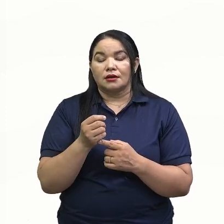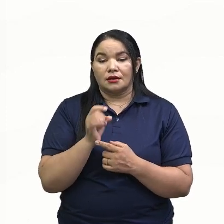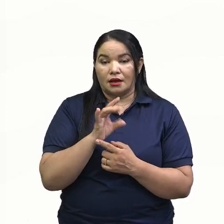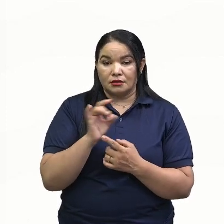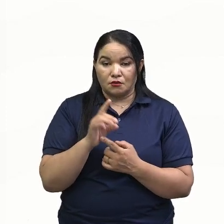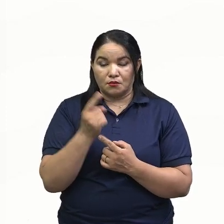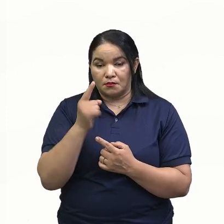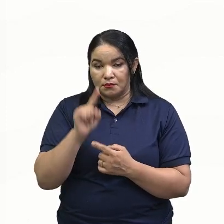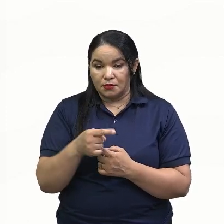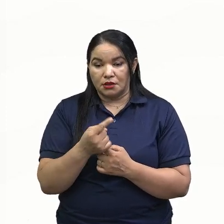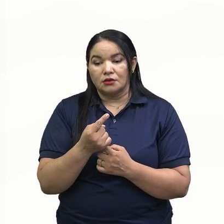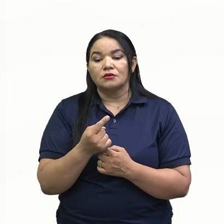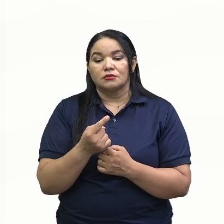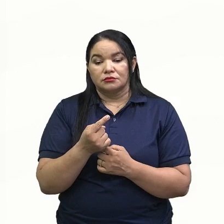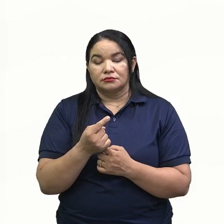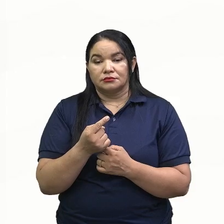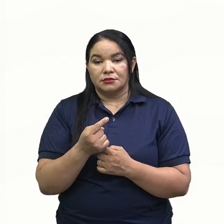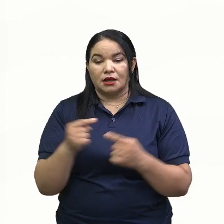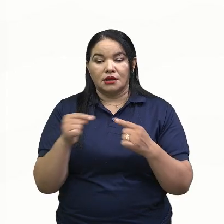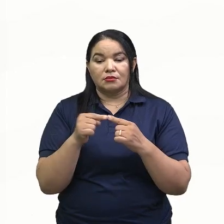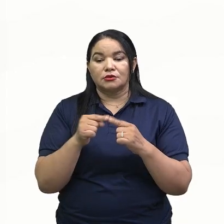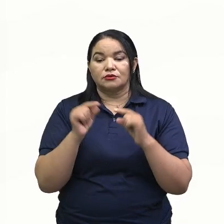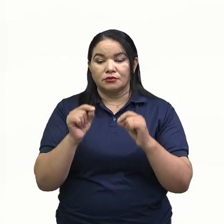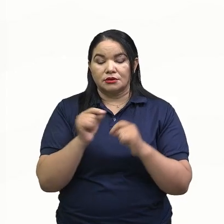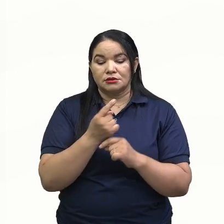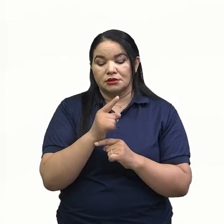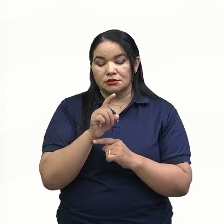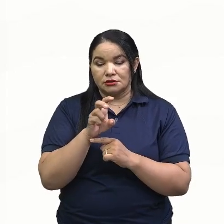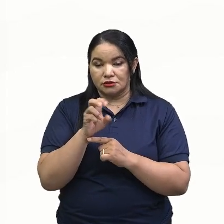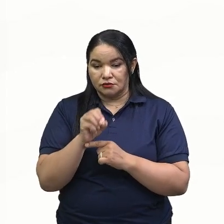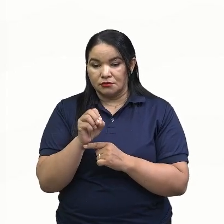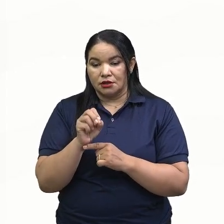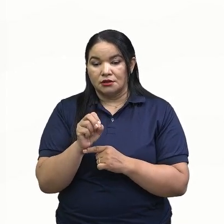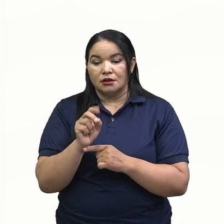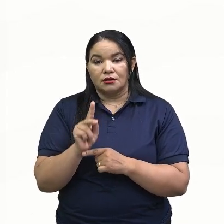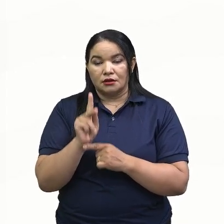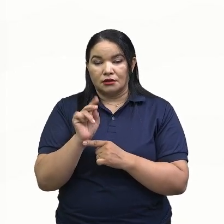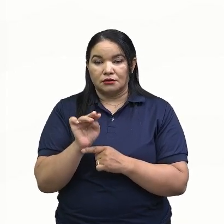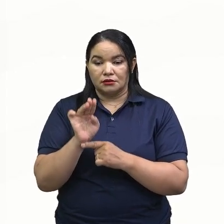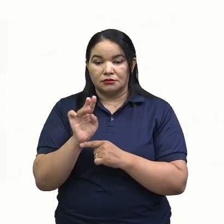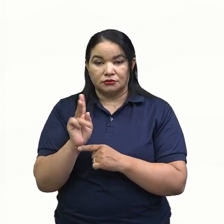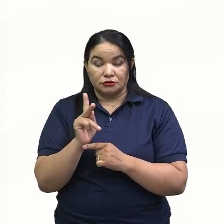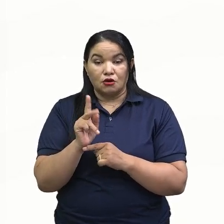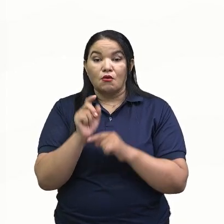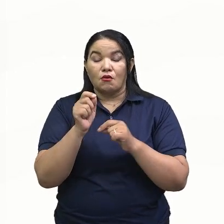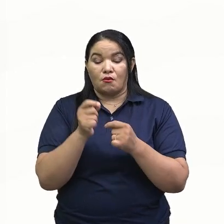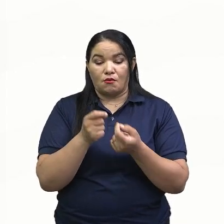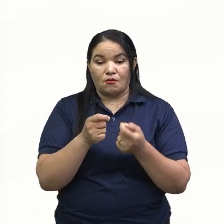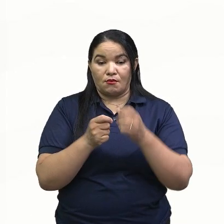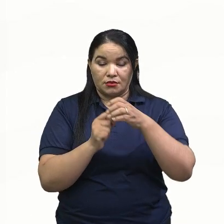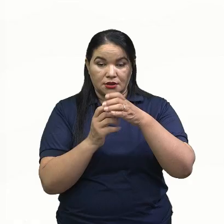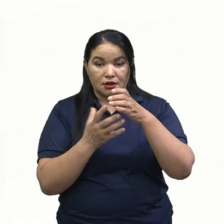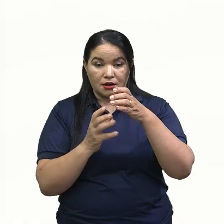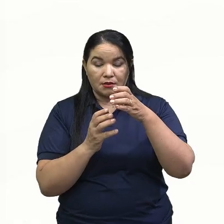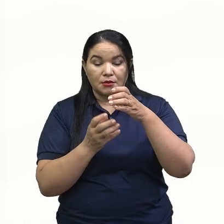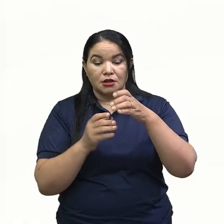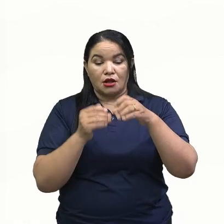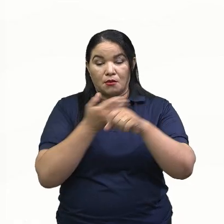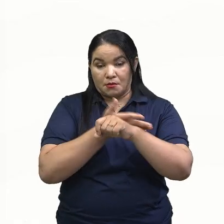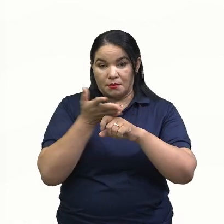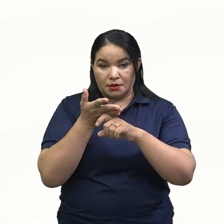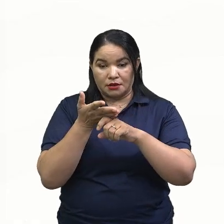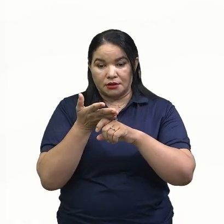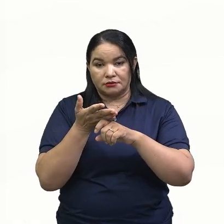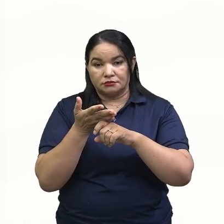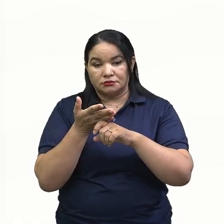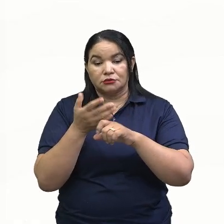é 1 quilowatt, então é energia de 150 quilowatt-hora. Isso com as lâmpadas incandescentes. Agora, quando se trocou para as